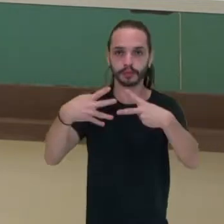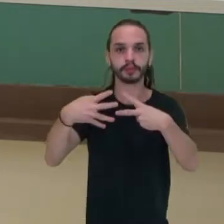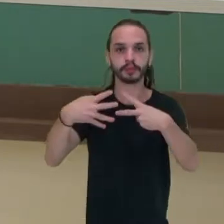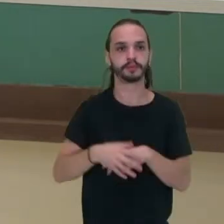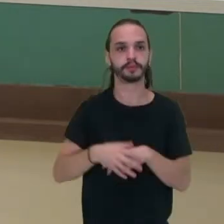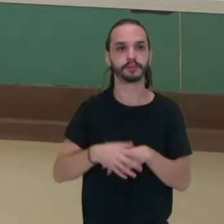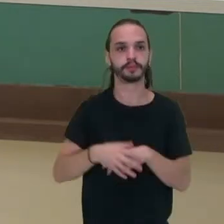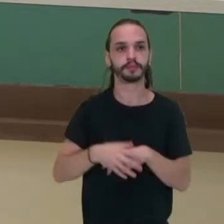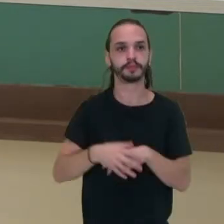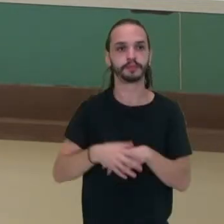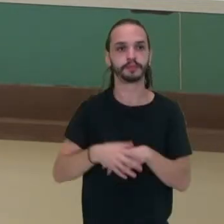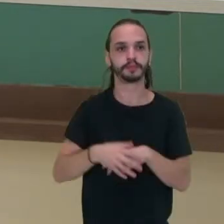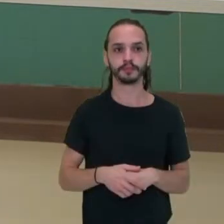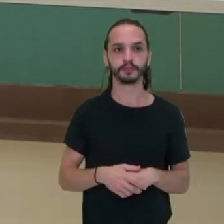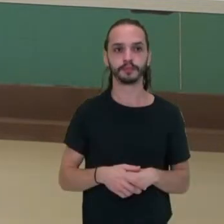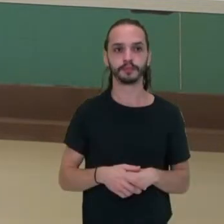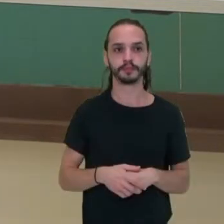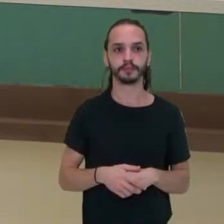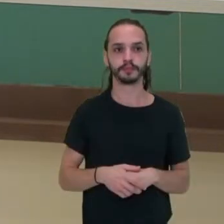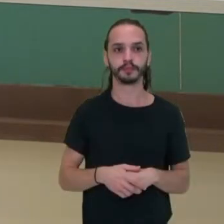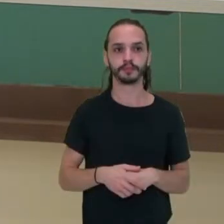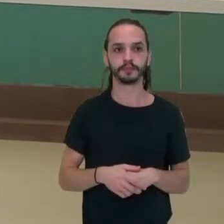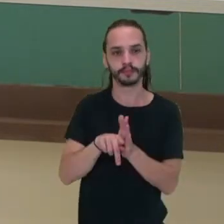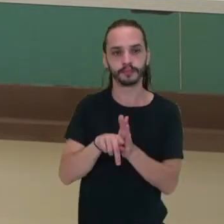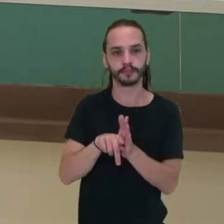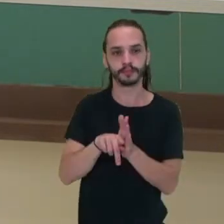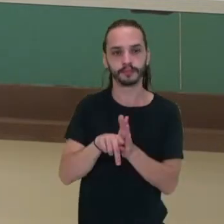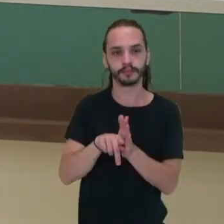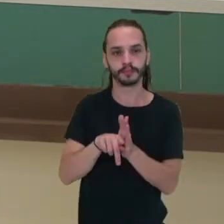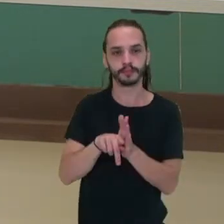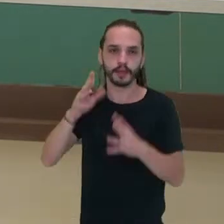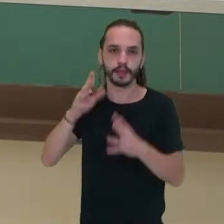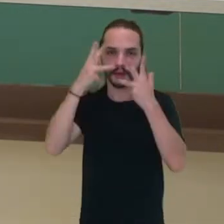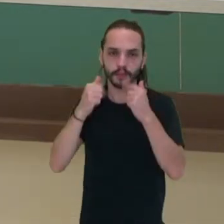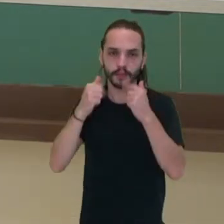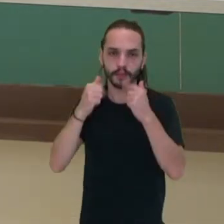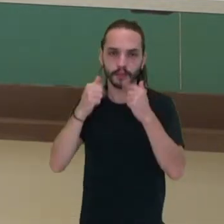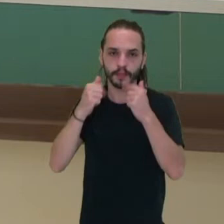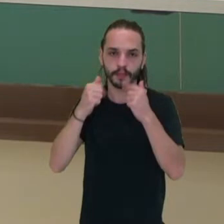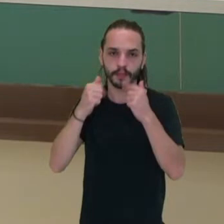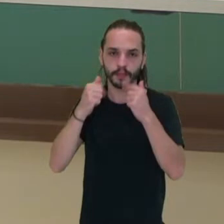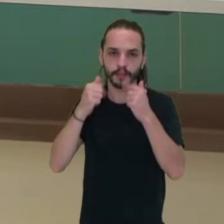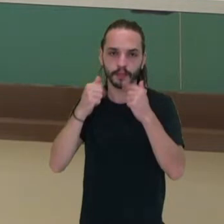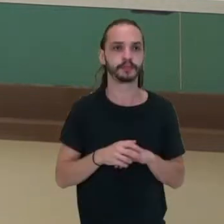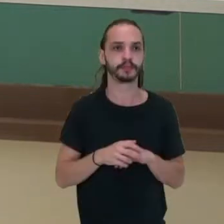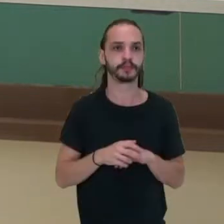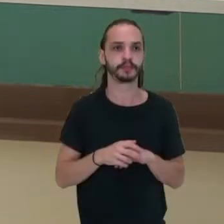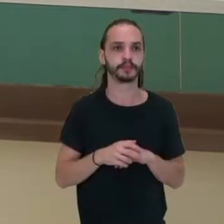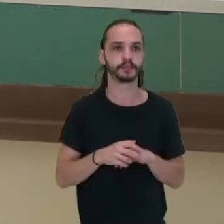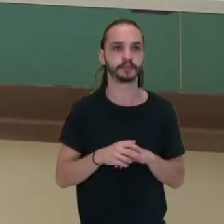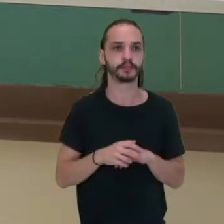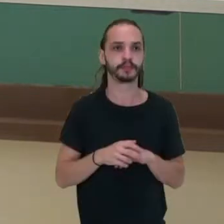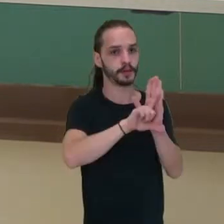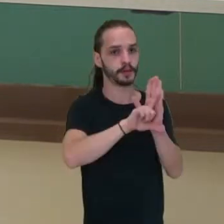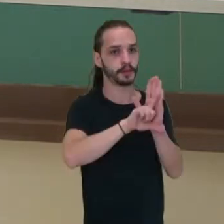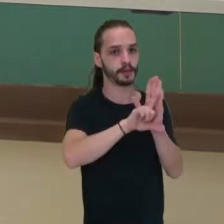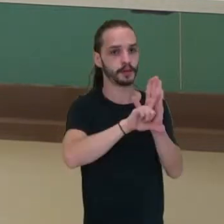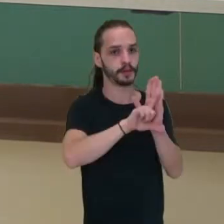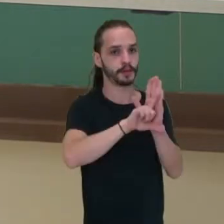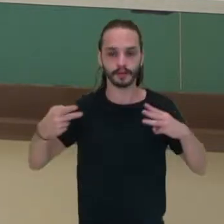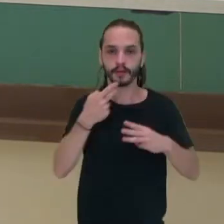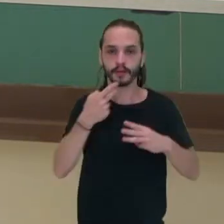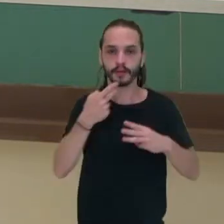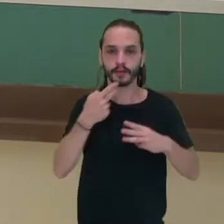número haploide da espécie ali. A primeira lei de Mendel determina o quê? Que durante a fase reducional